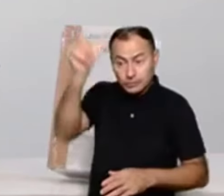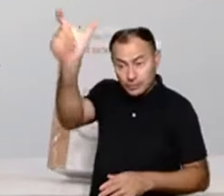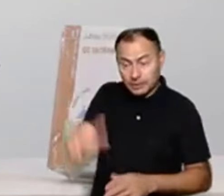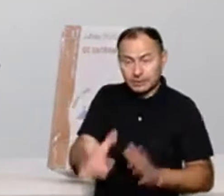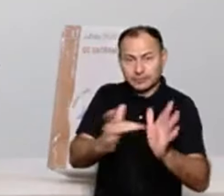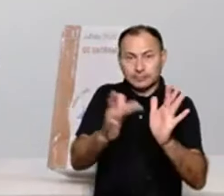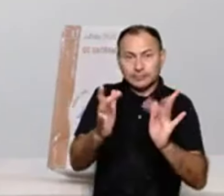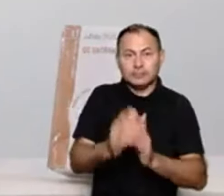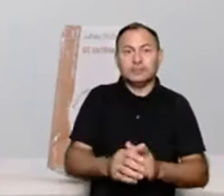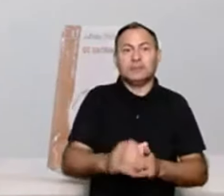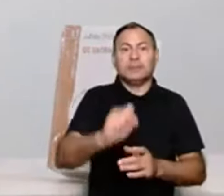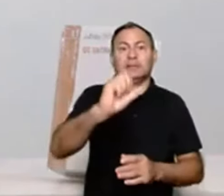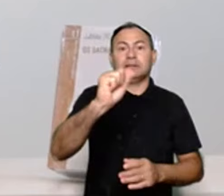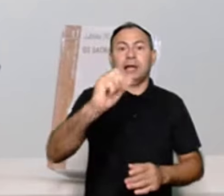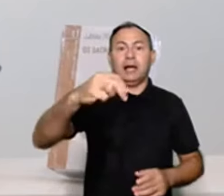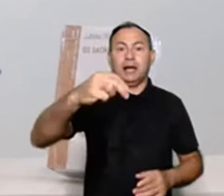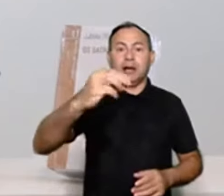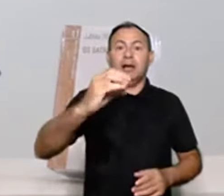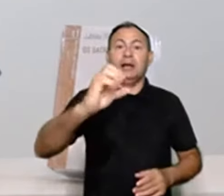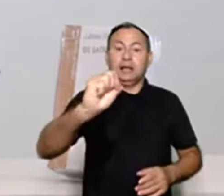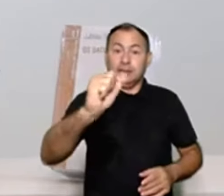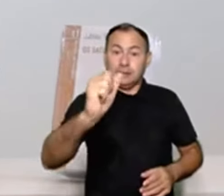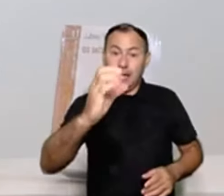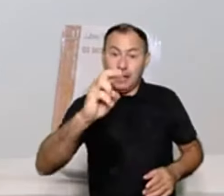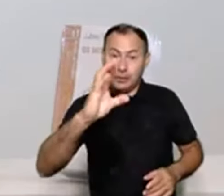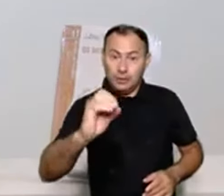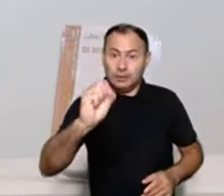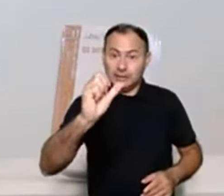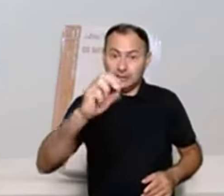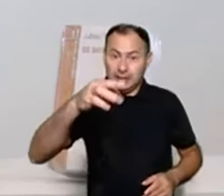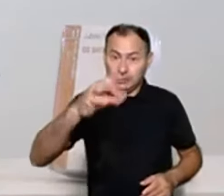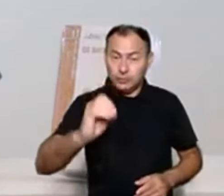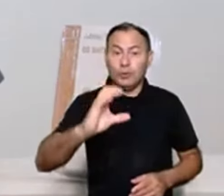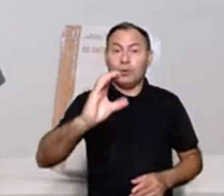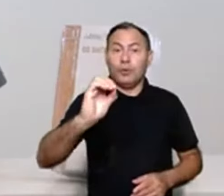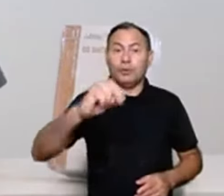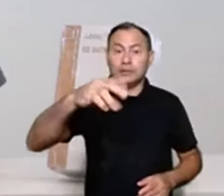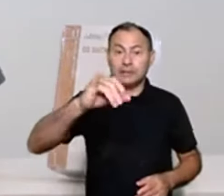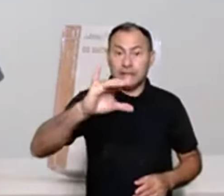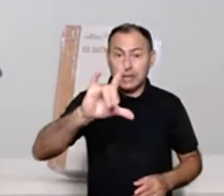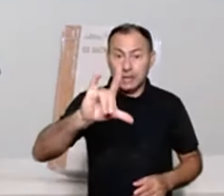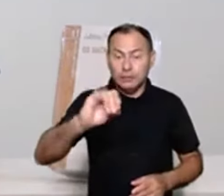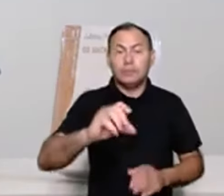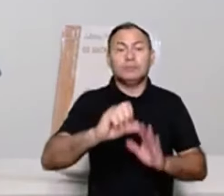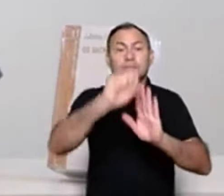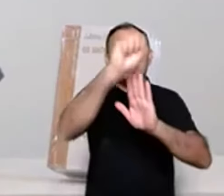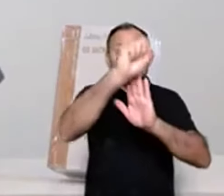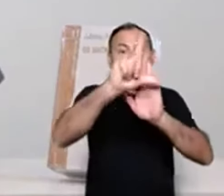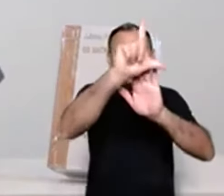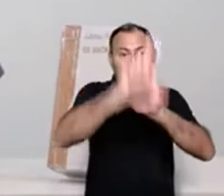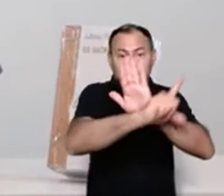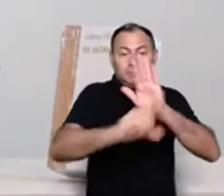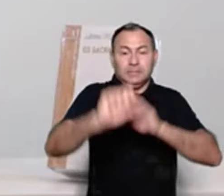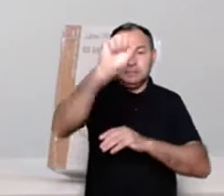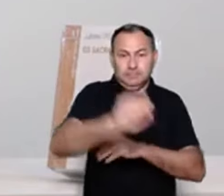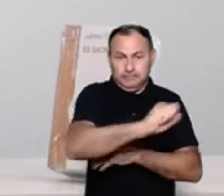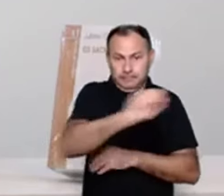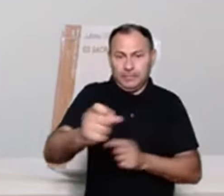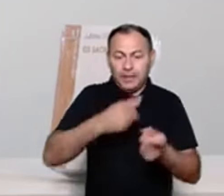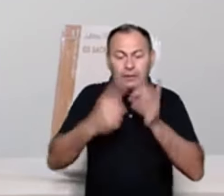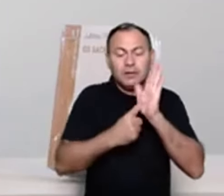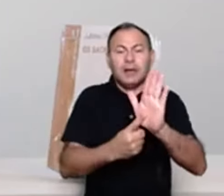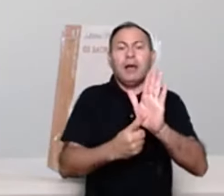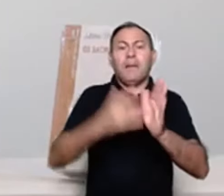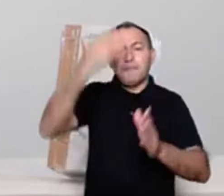de Jesus Cristo, o Sacro Santo Conselho, na sua teologia fundamental da liturgia, alarga para